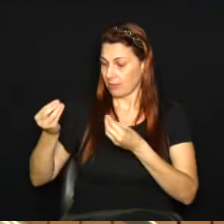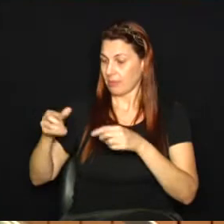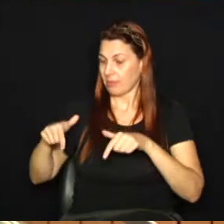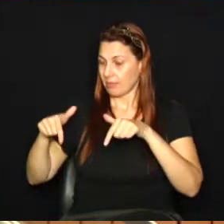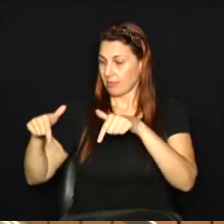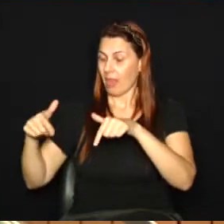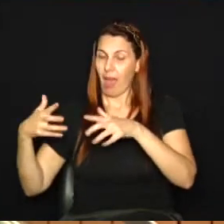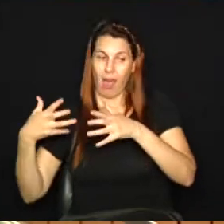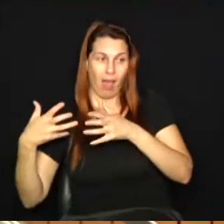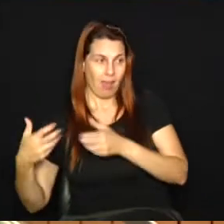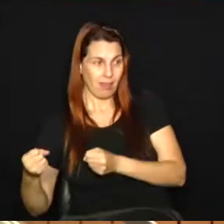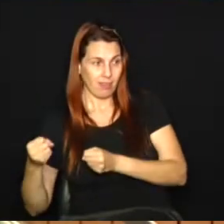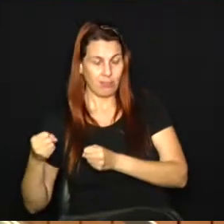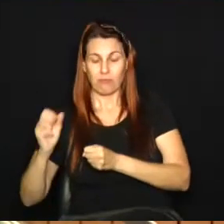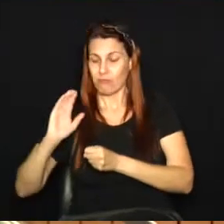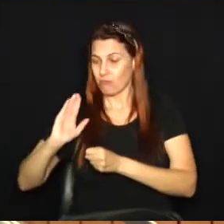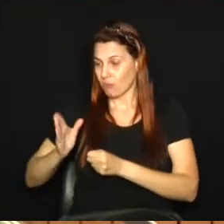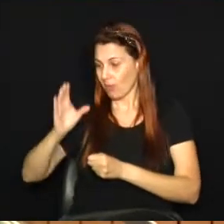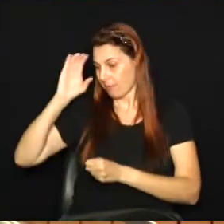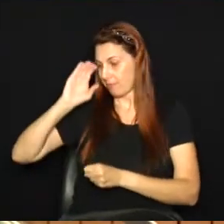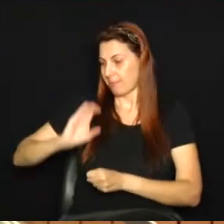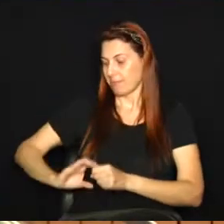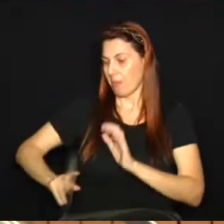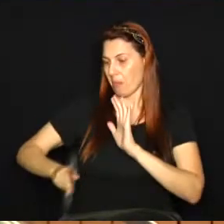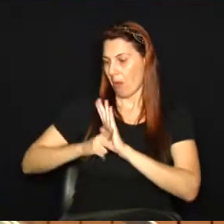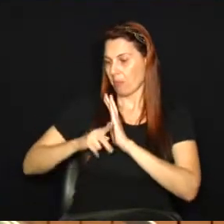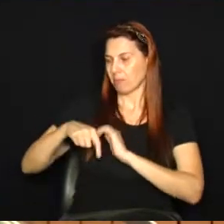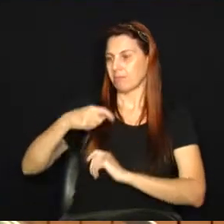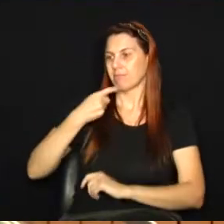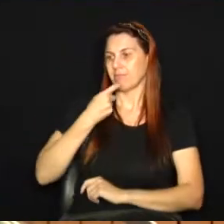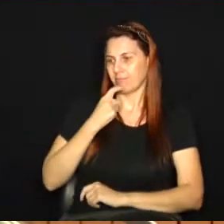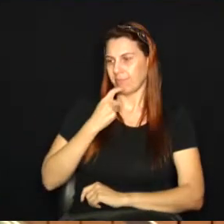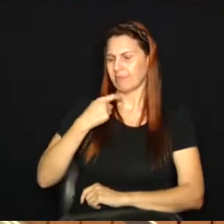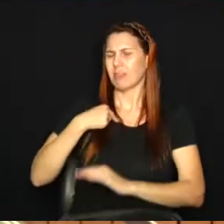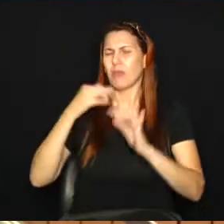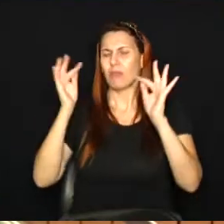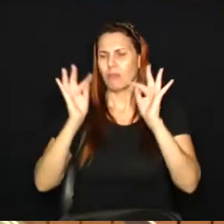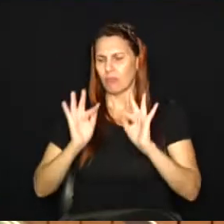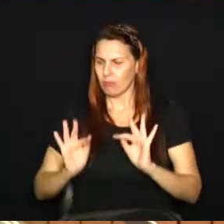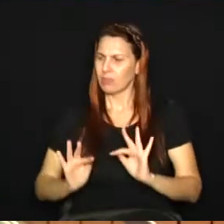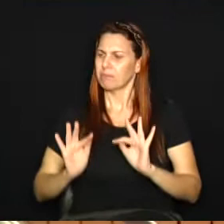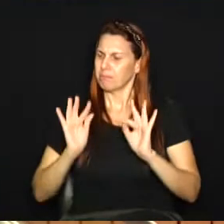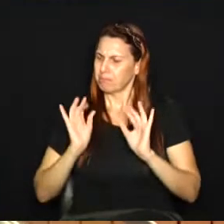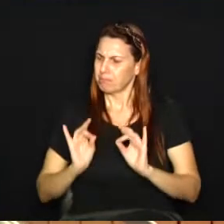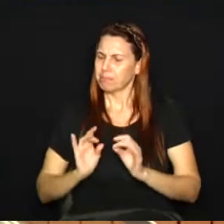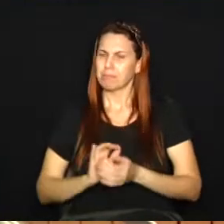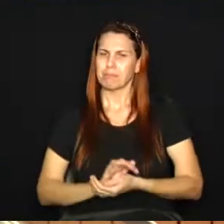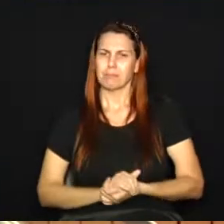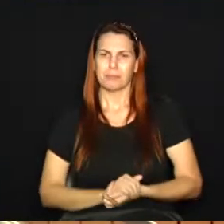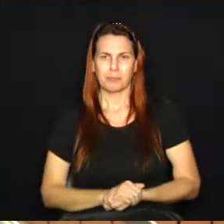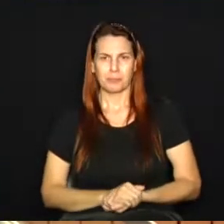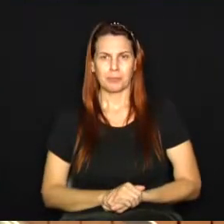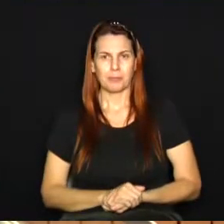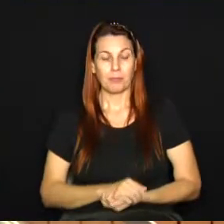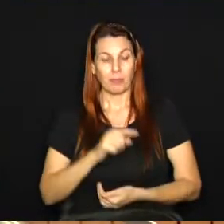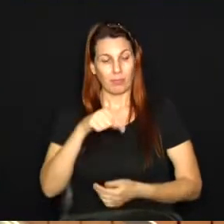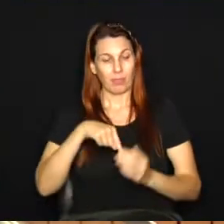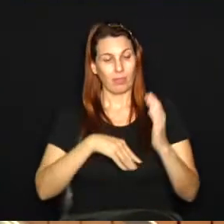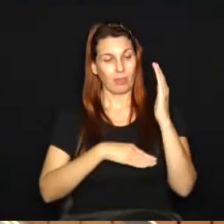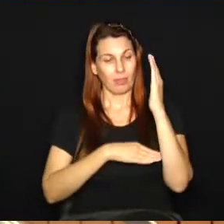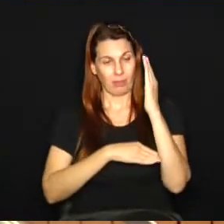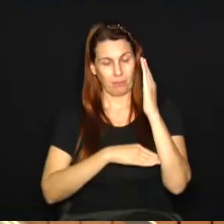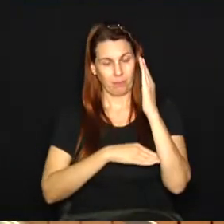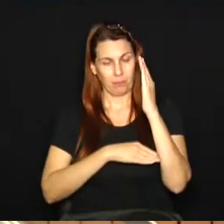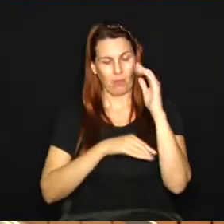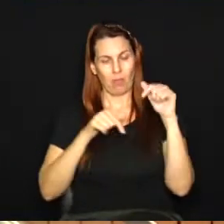já se torna um cidadão campineiro, tá bom? Então, fico muito feliz por isso. Essa casa de